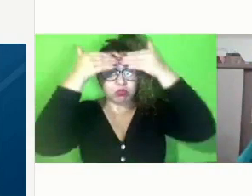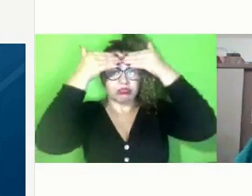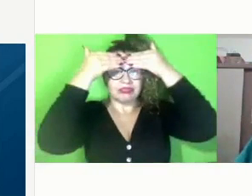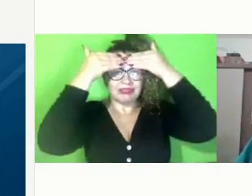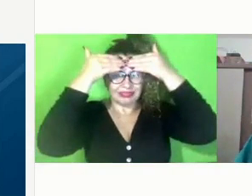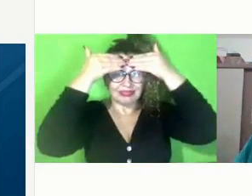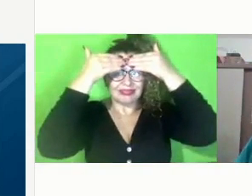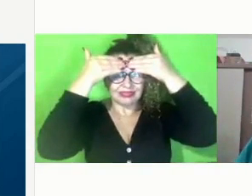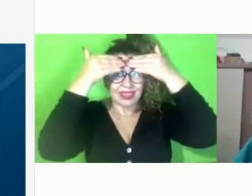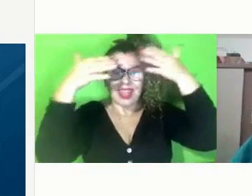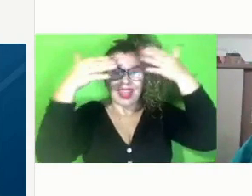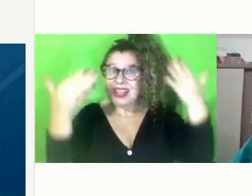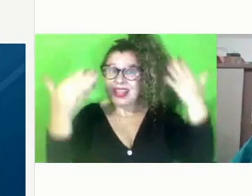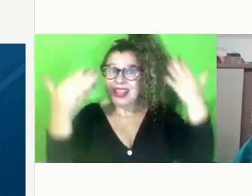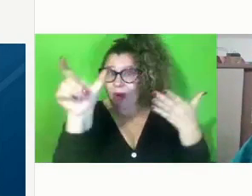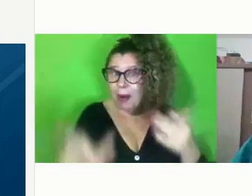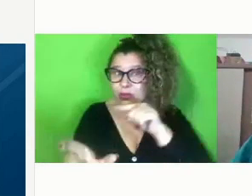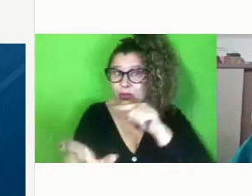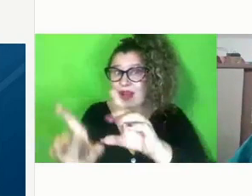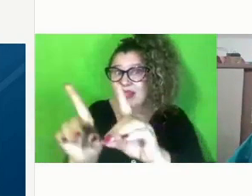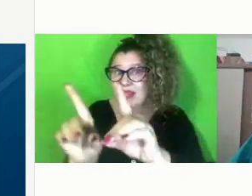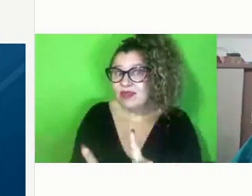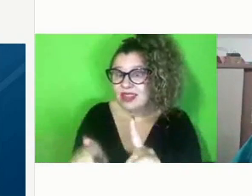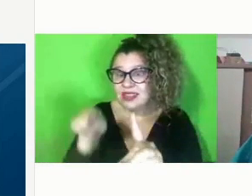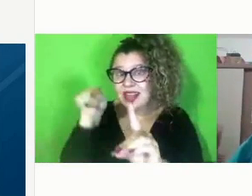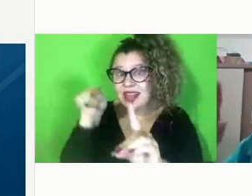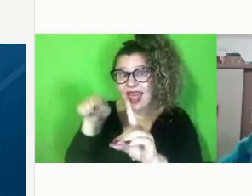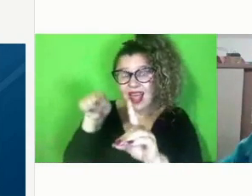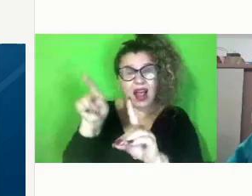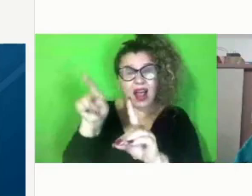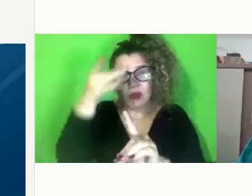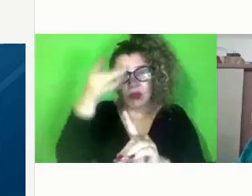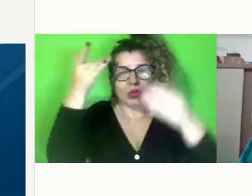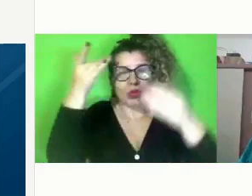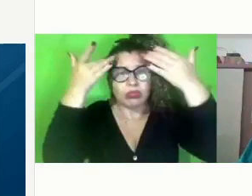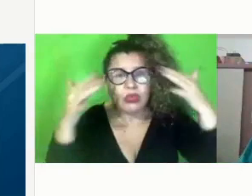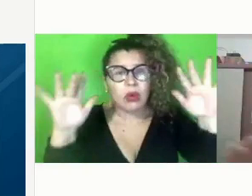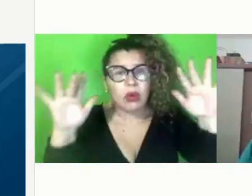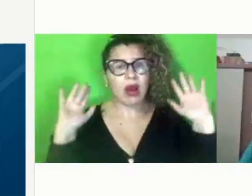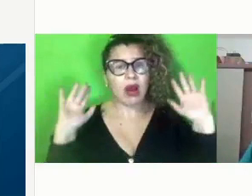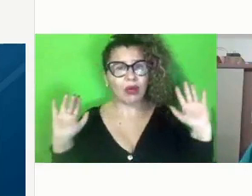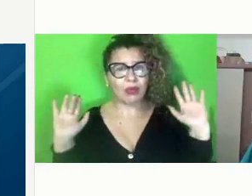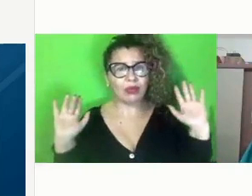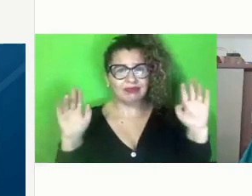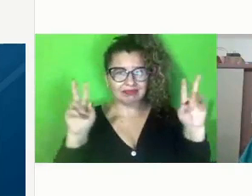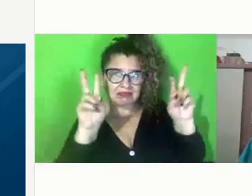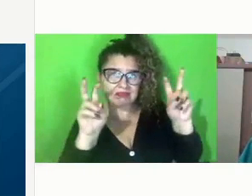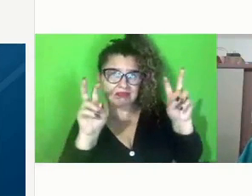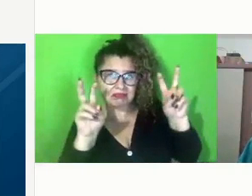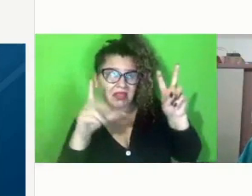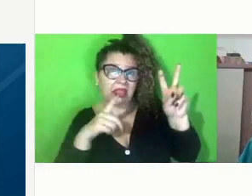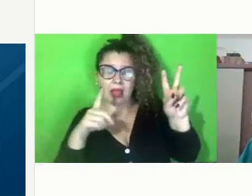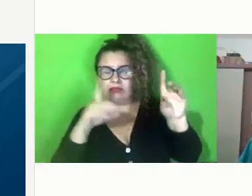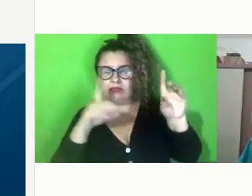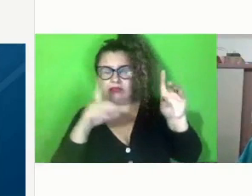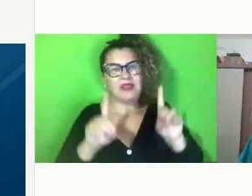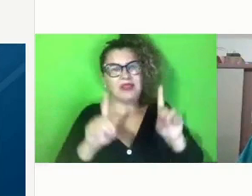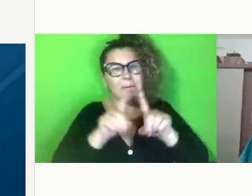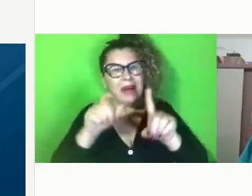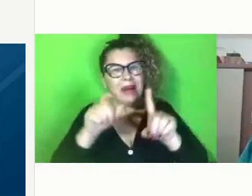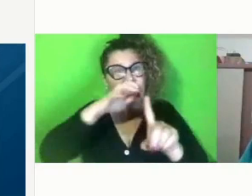a pessoa com deficiência é uma pessoa normal, né? Entre aspas, a pessoa com deficiência na sociedade, ela é